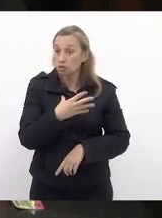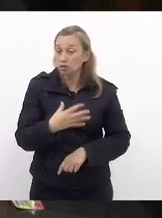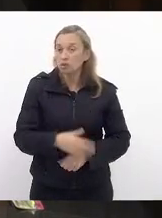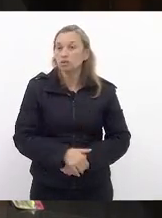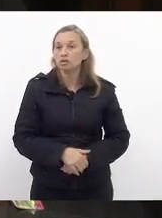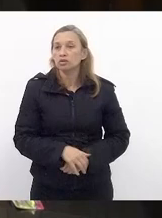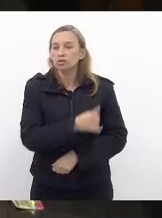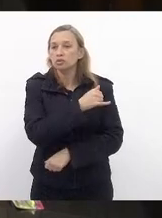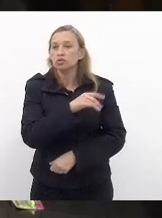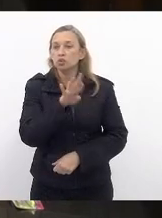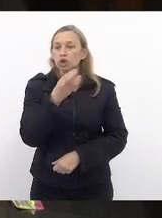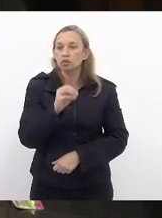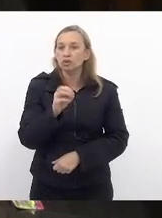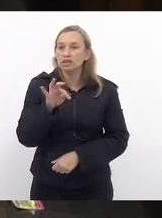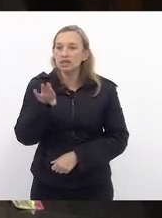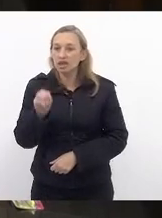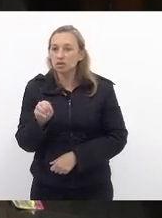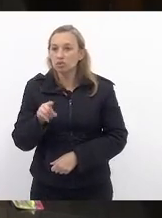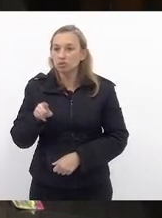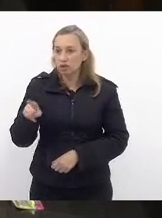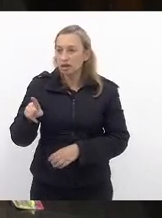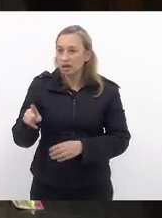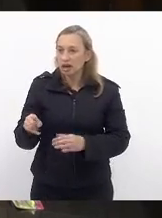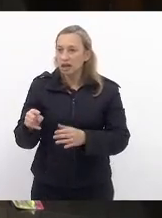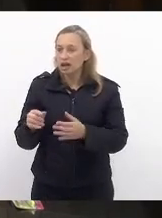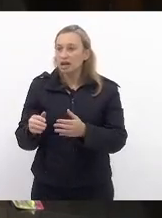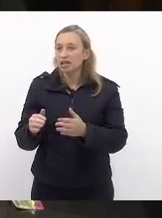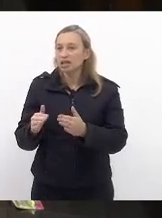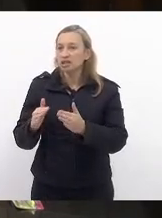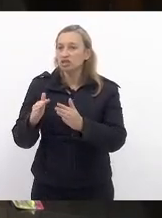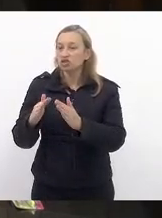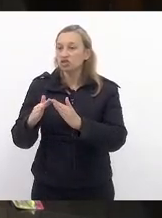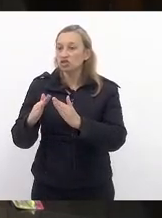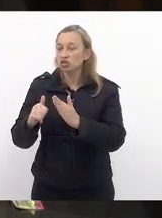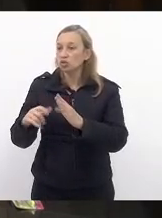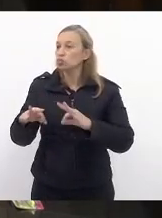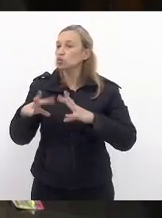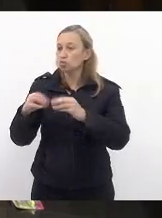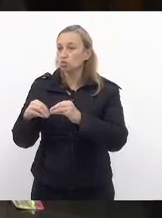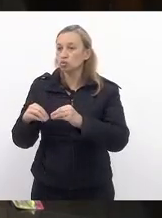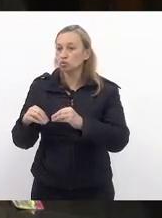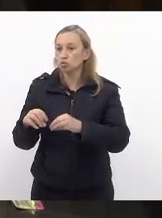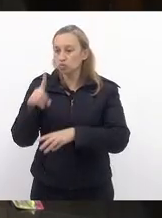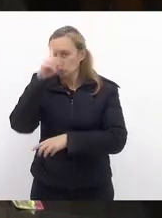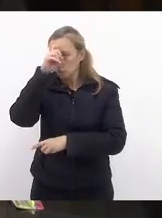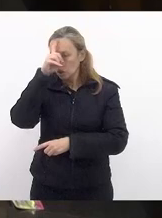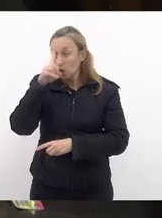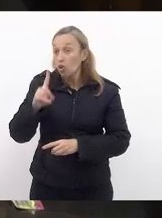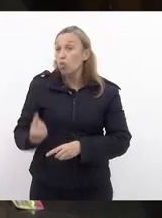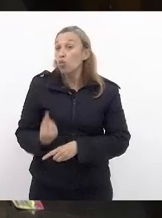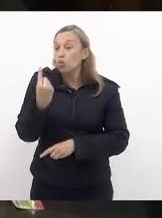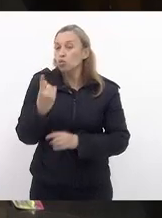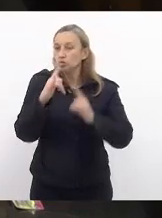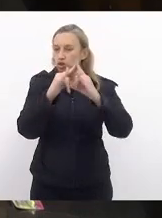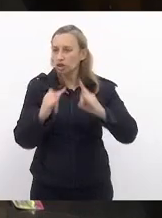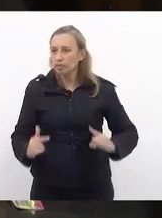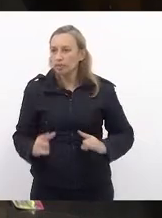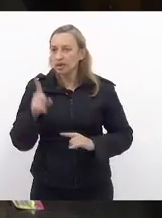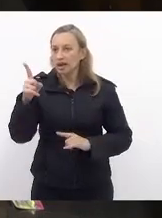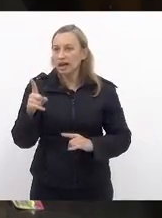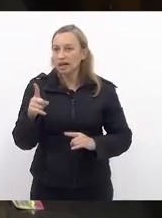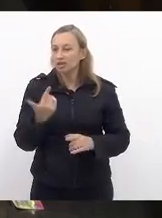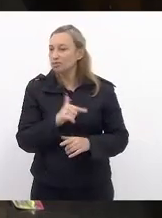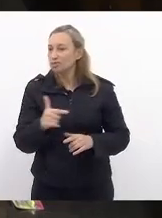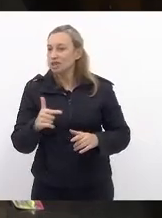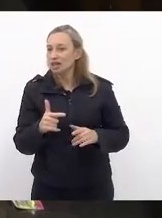no Riocentro foi lá e desmontou o hospital o único hospital de campanha do Rio que não tem